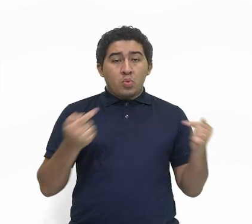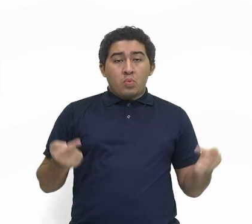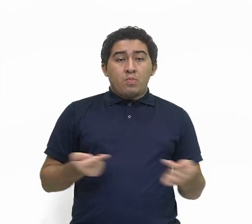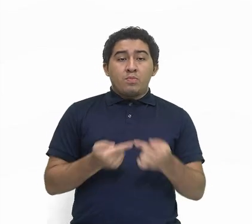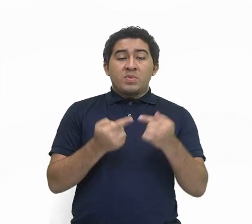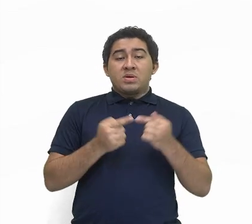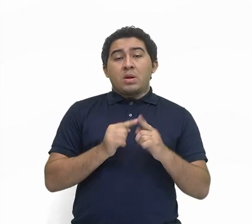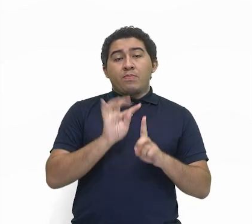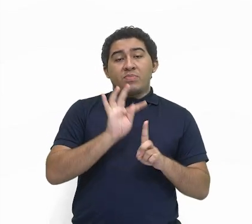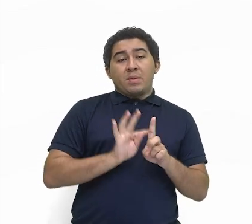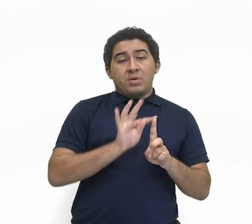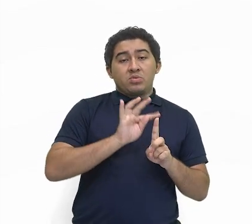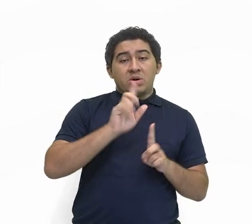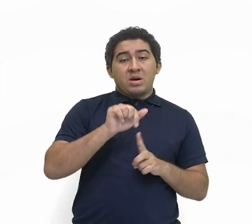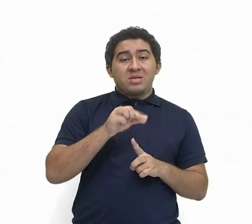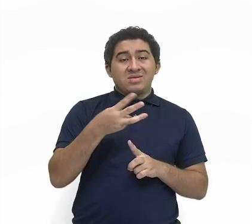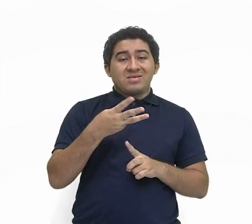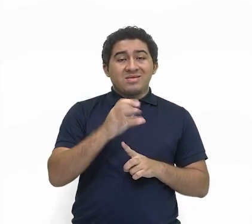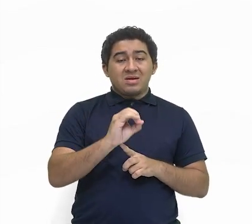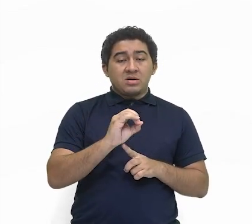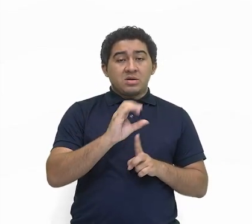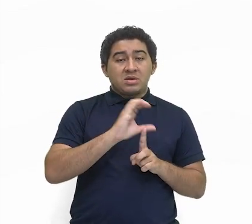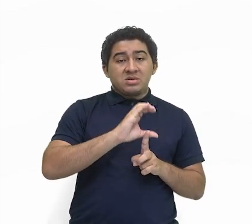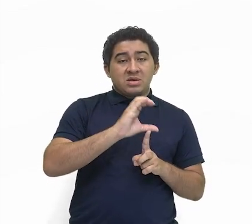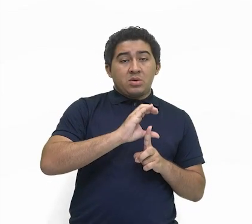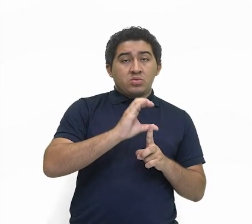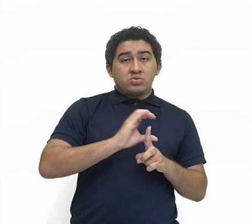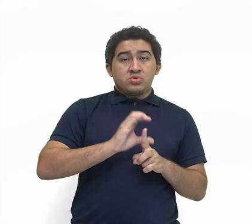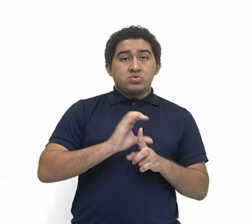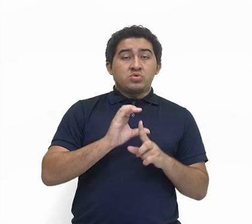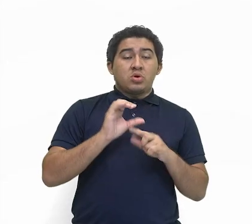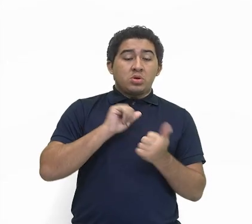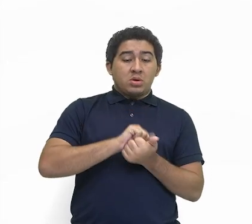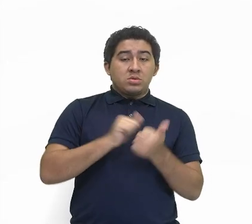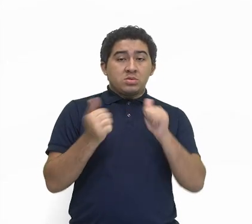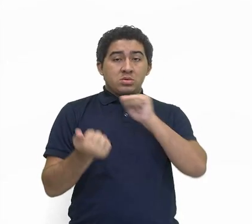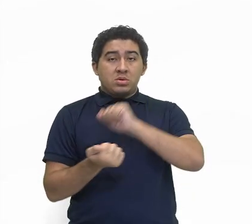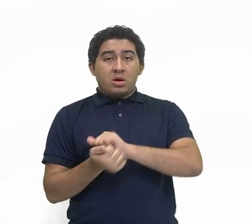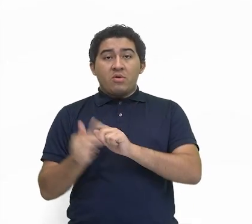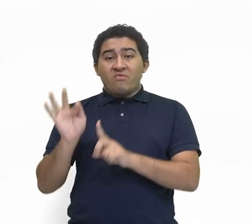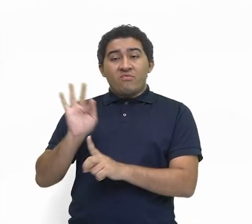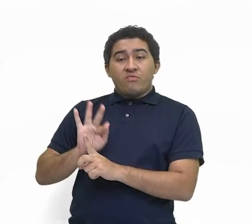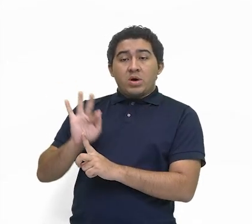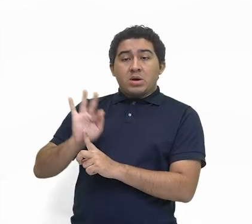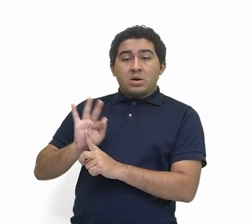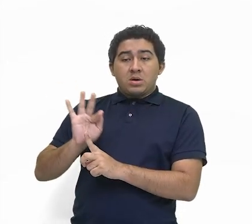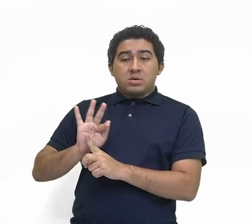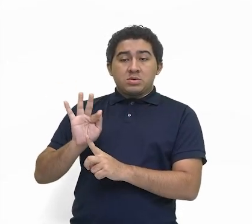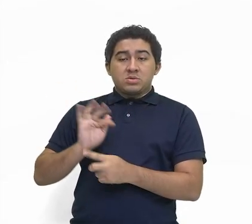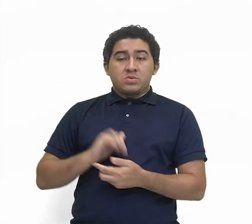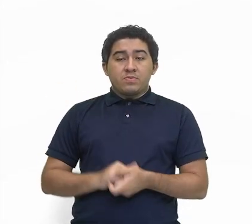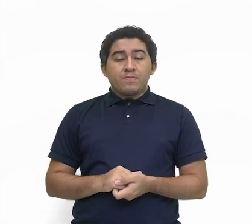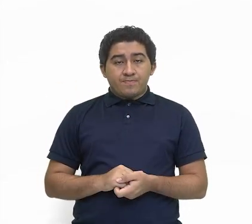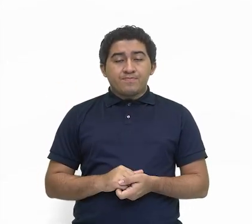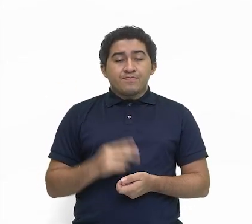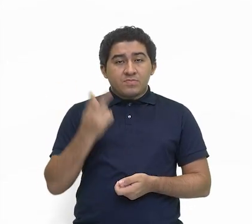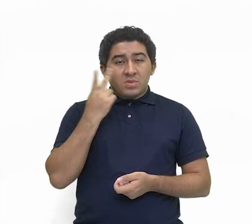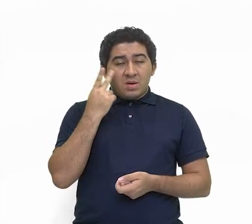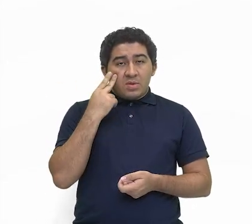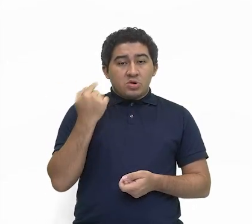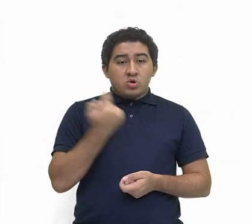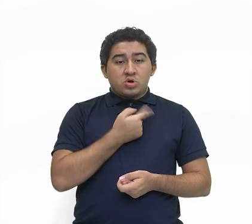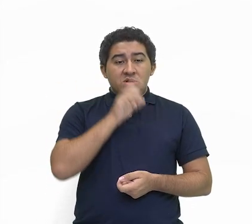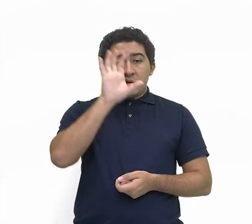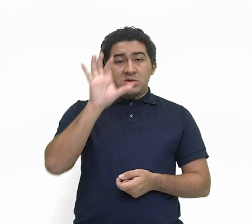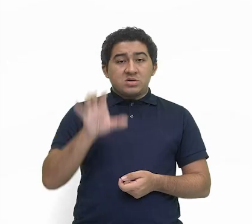equivalente a uma temperatura de 30 graus Celsius na escala Fahrenheit? Muito comum aqui, principalmente na nossa região,